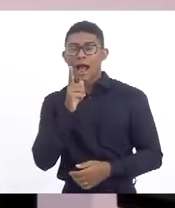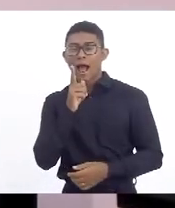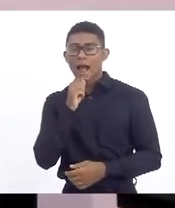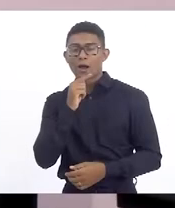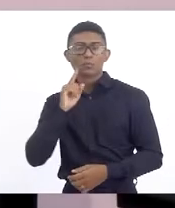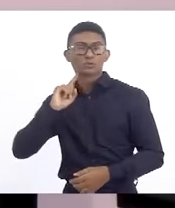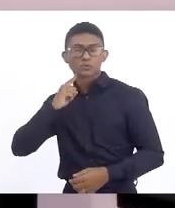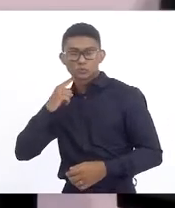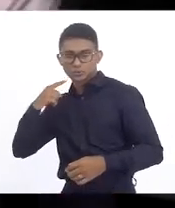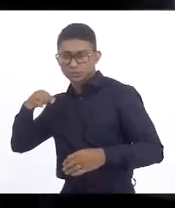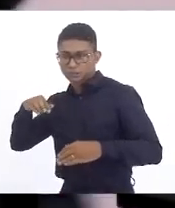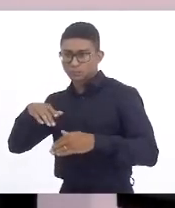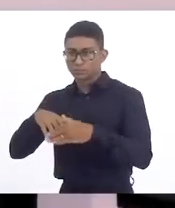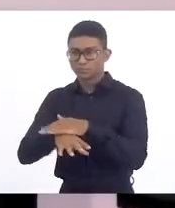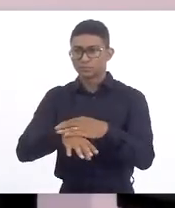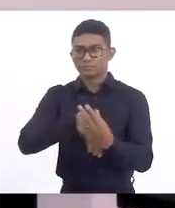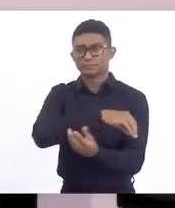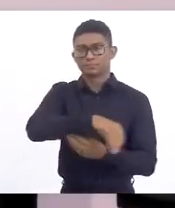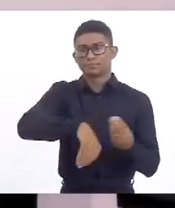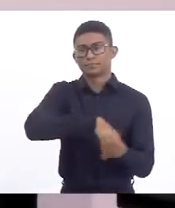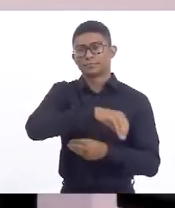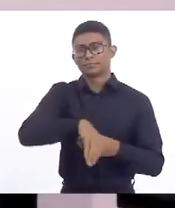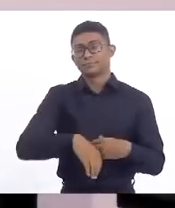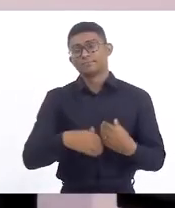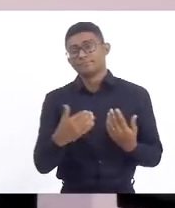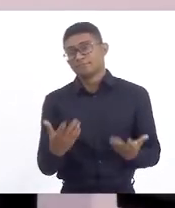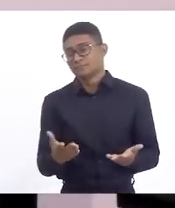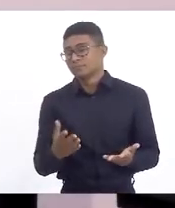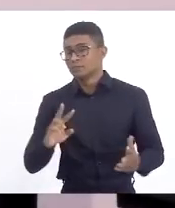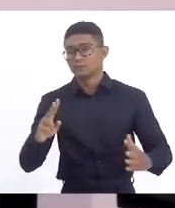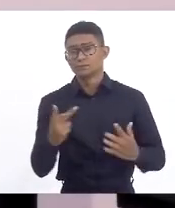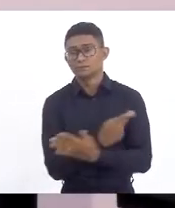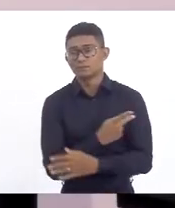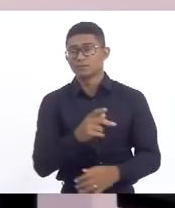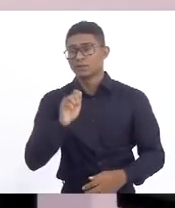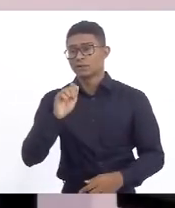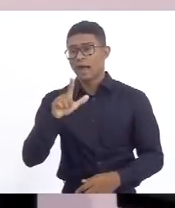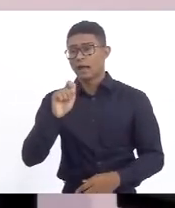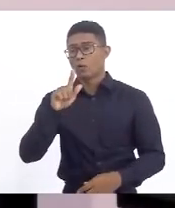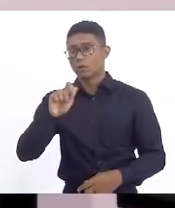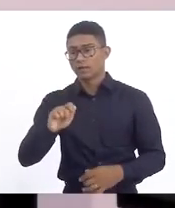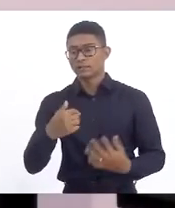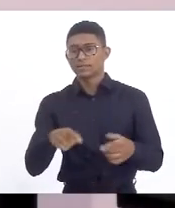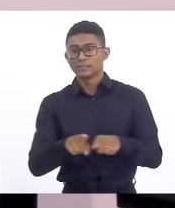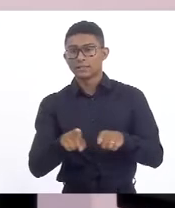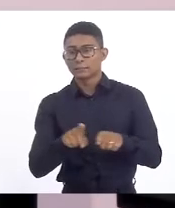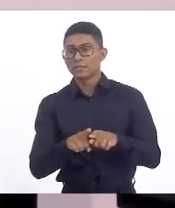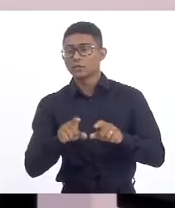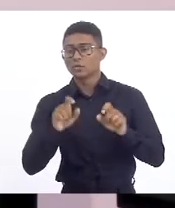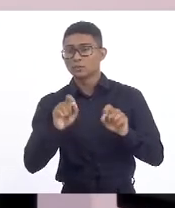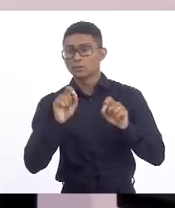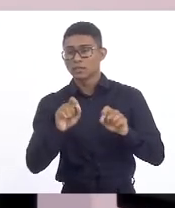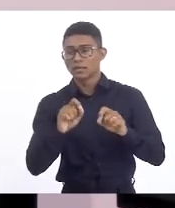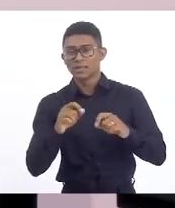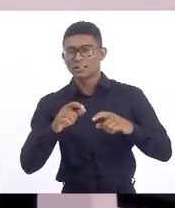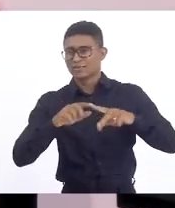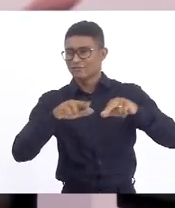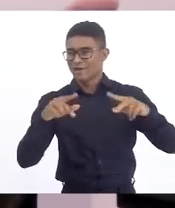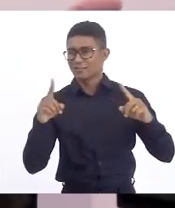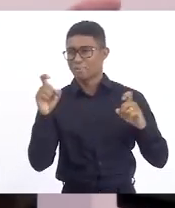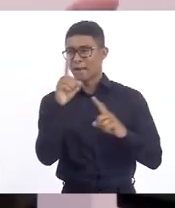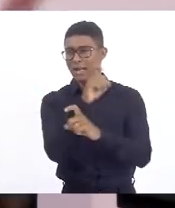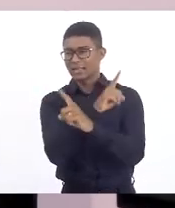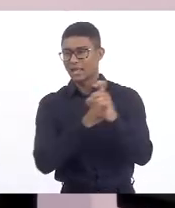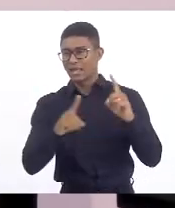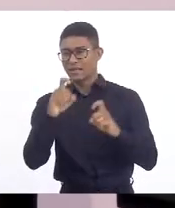um ambiente lêntico, esse processo ocasionou o surgimento de algas e cianobactérias. Esse projeto de drenagem está com o meu